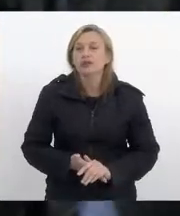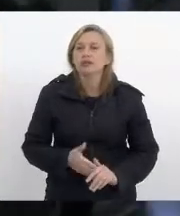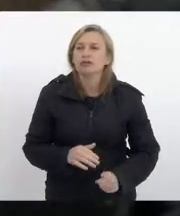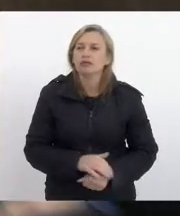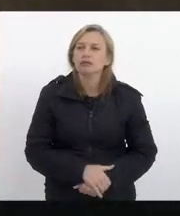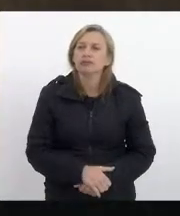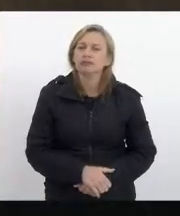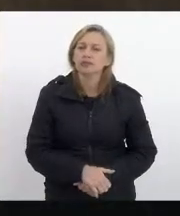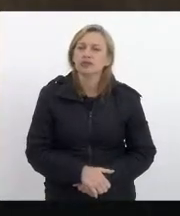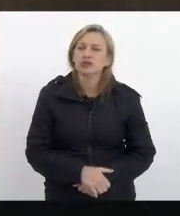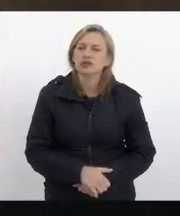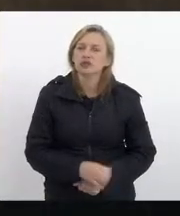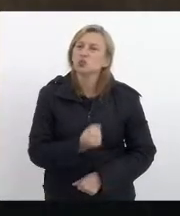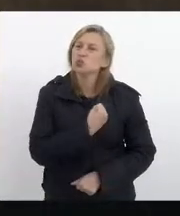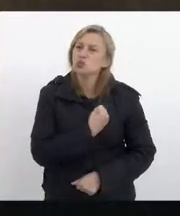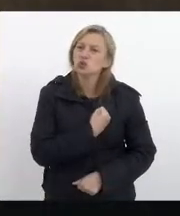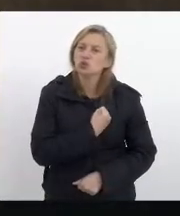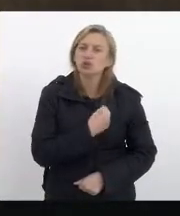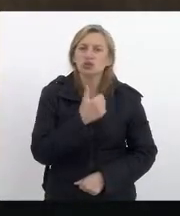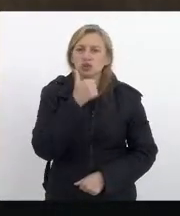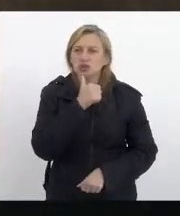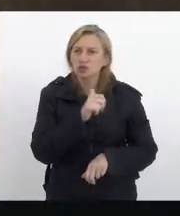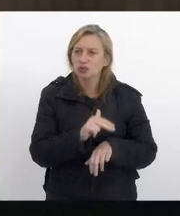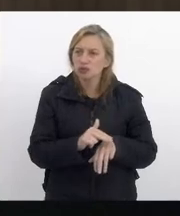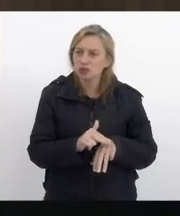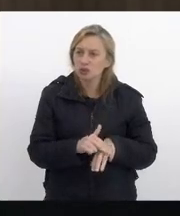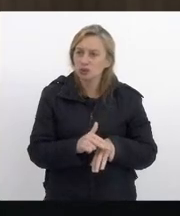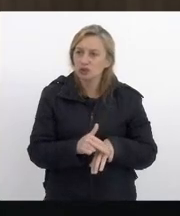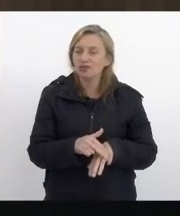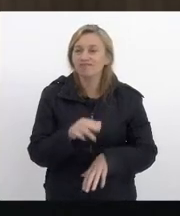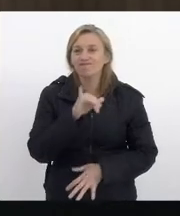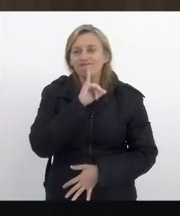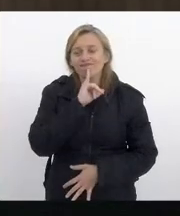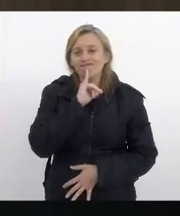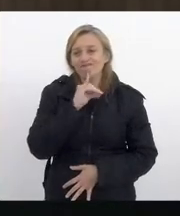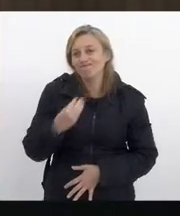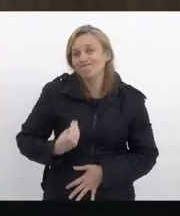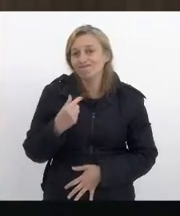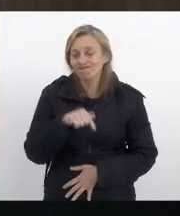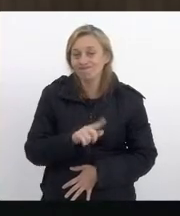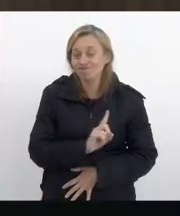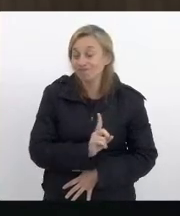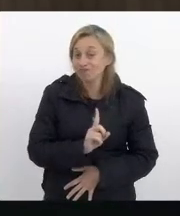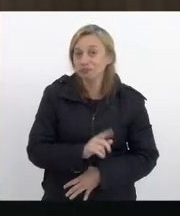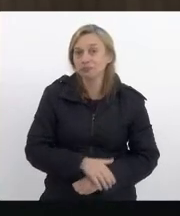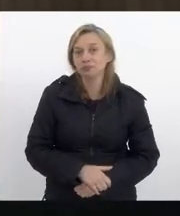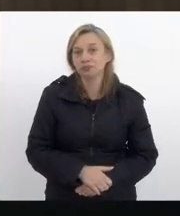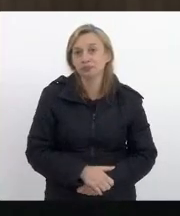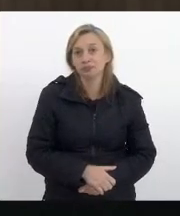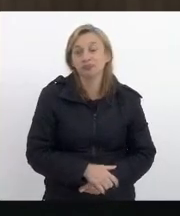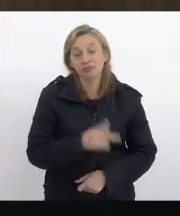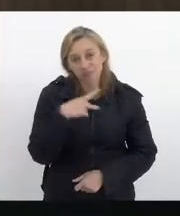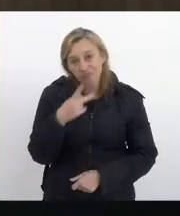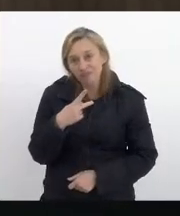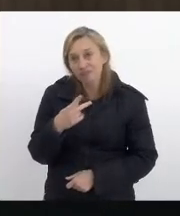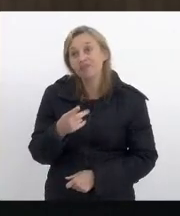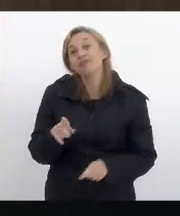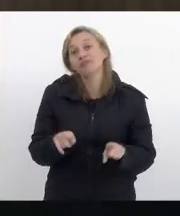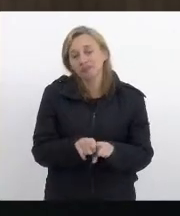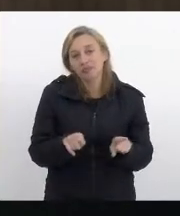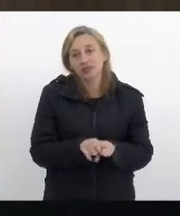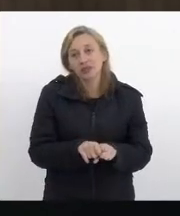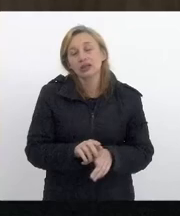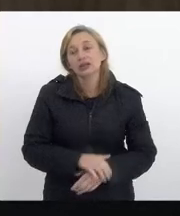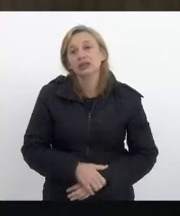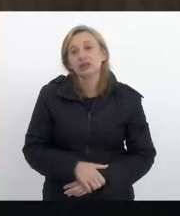favor. De inúmeras viúvas, né, que infelizmente não estão aqui para falar também, né, para